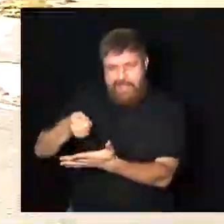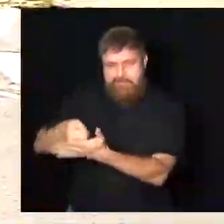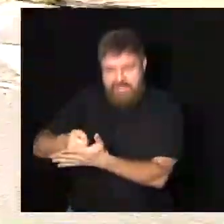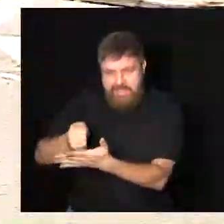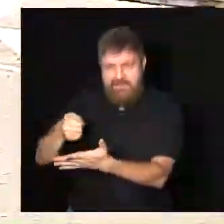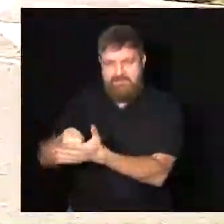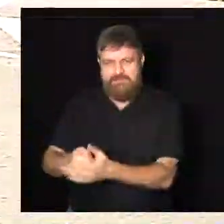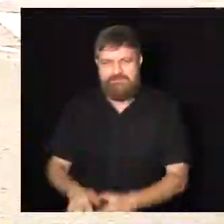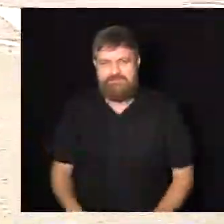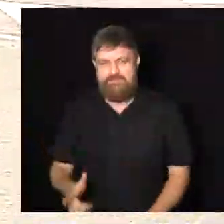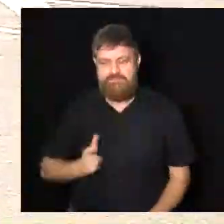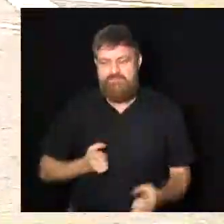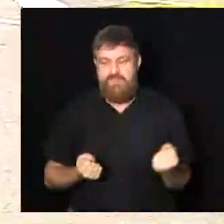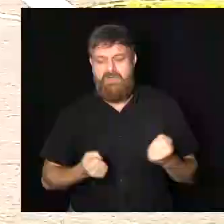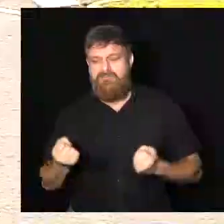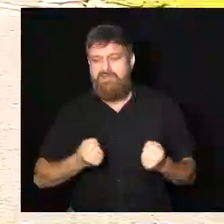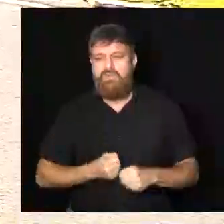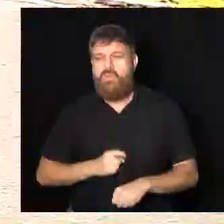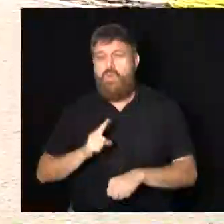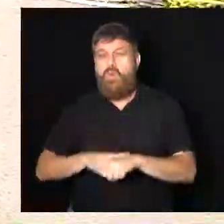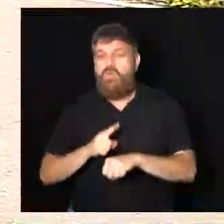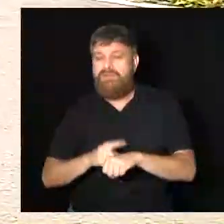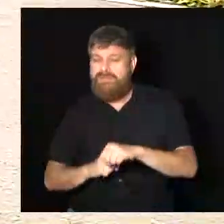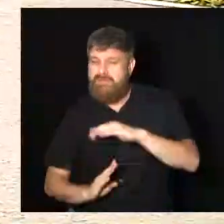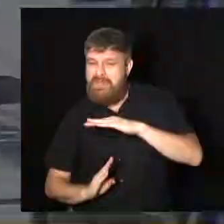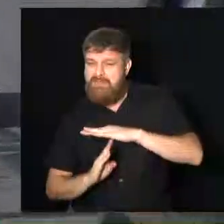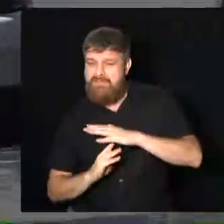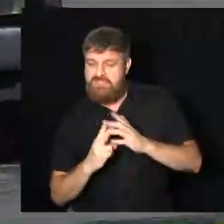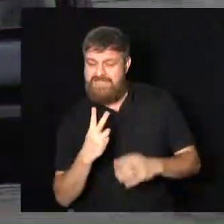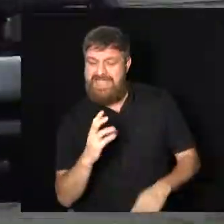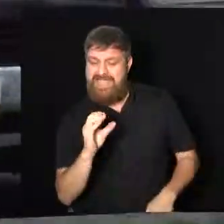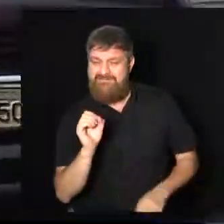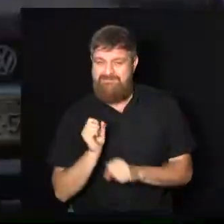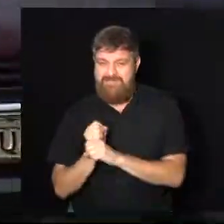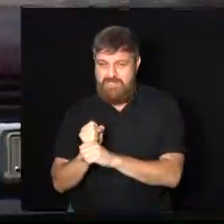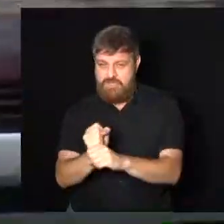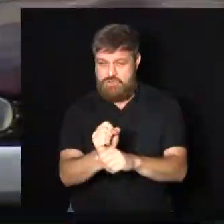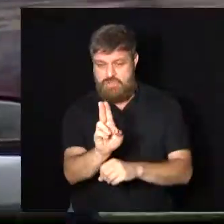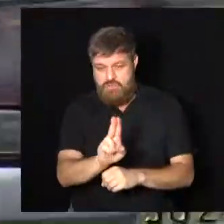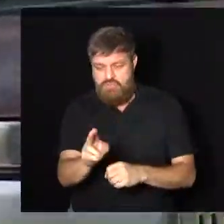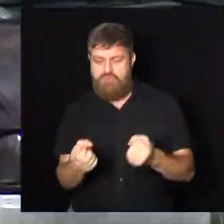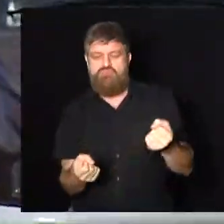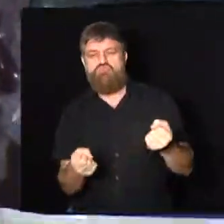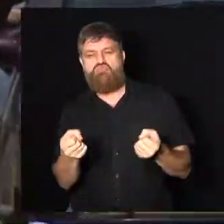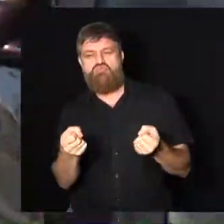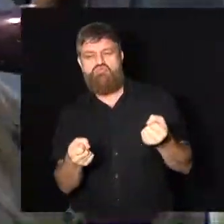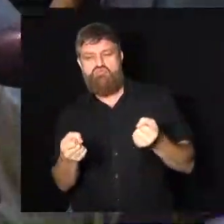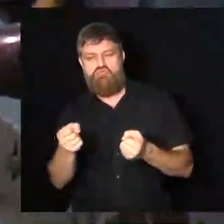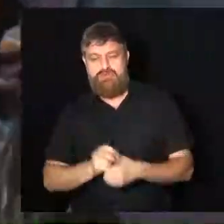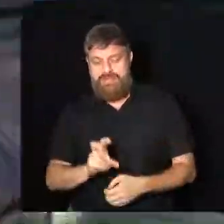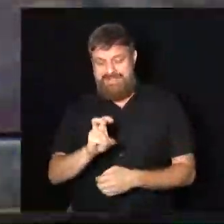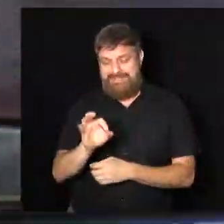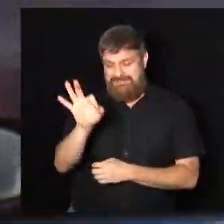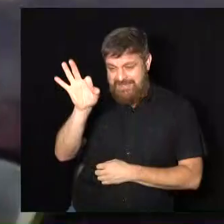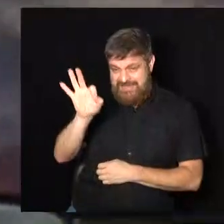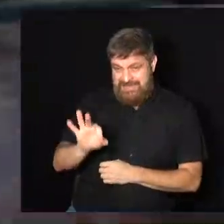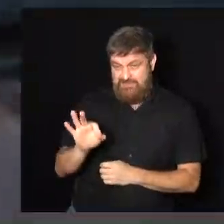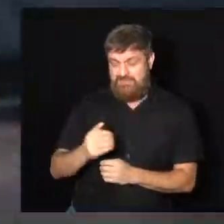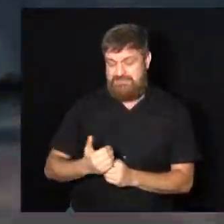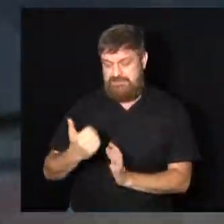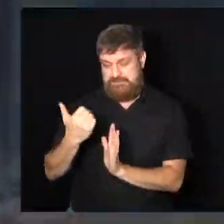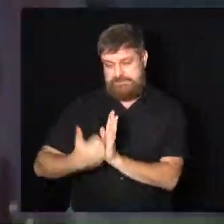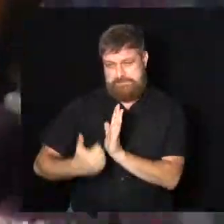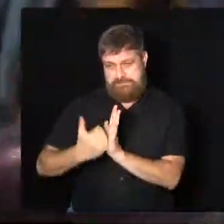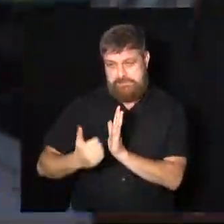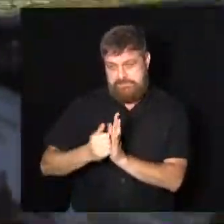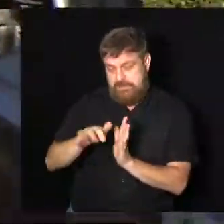anualmente de veículo com até 20 anos de uso. 50% do valor pago pelo IPVA do veículo